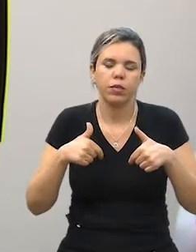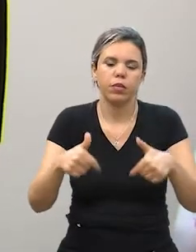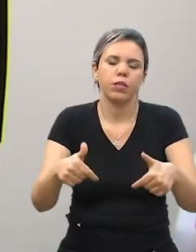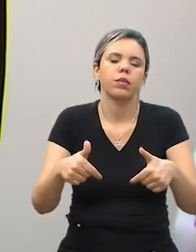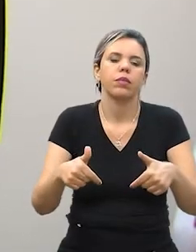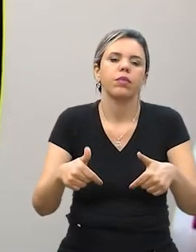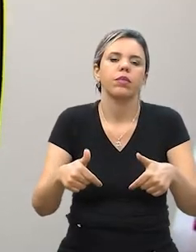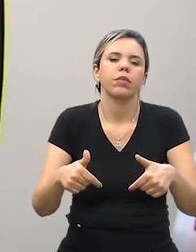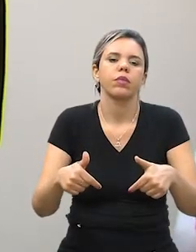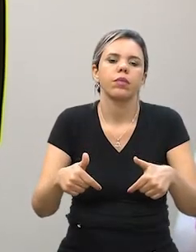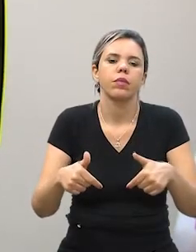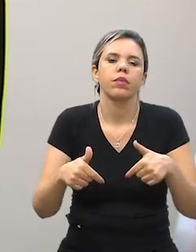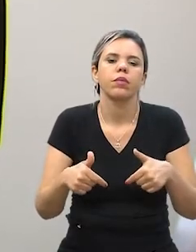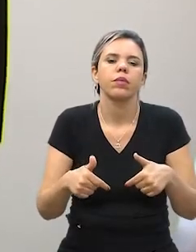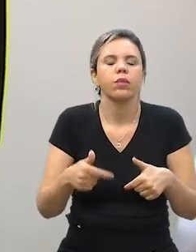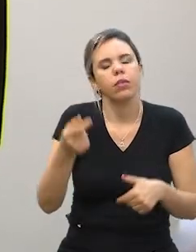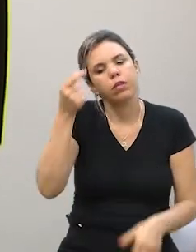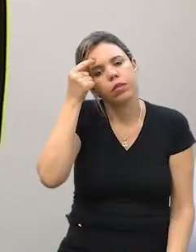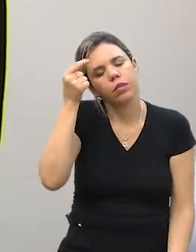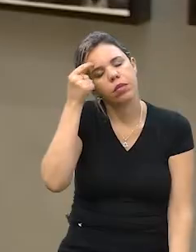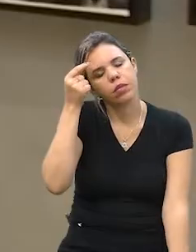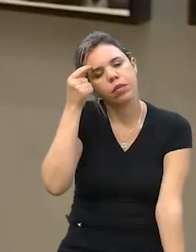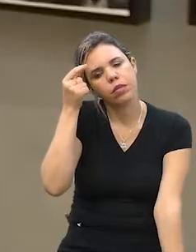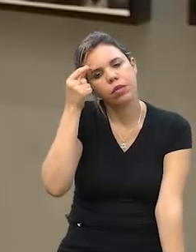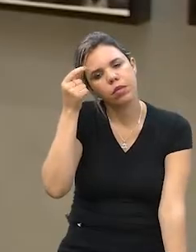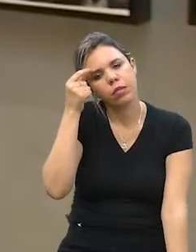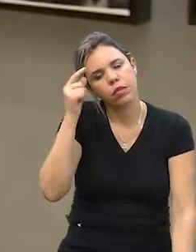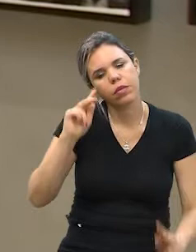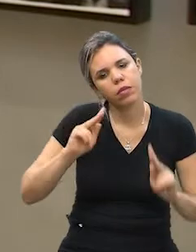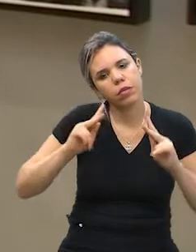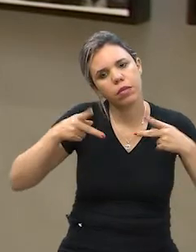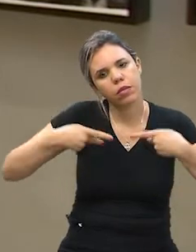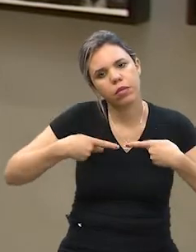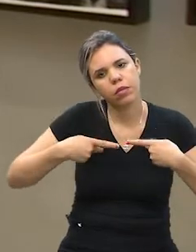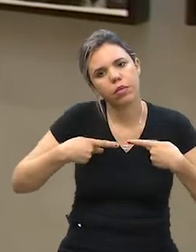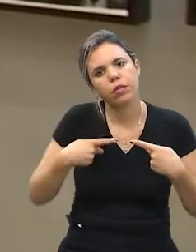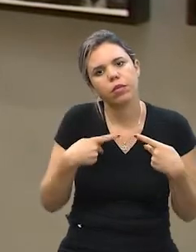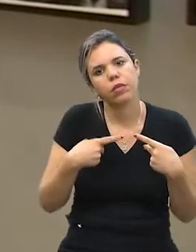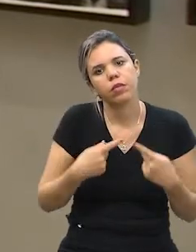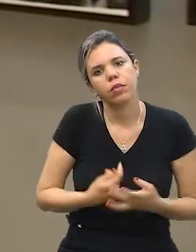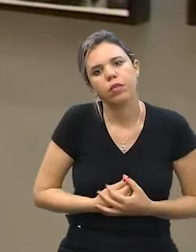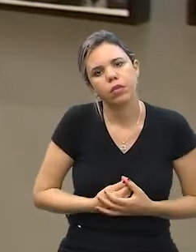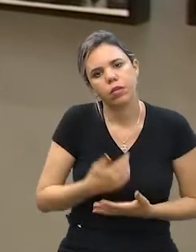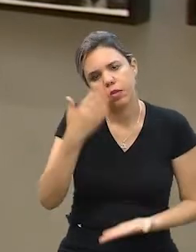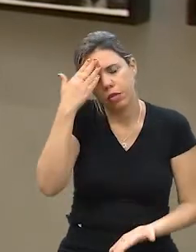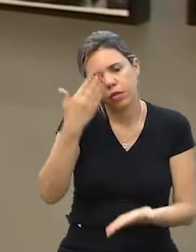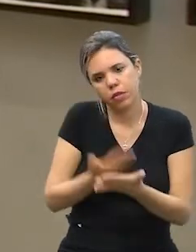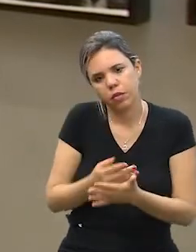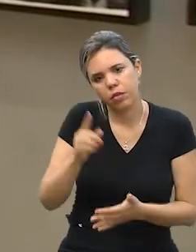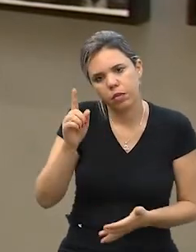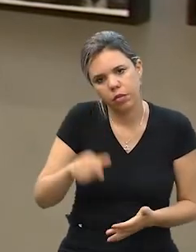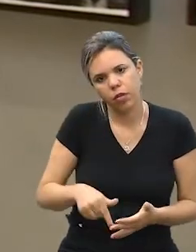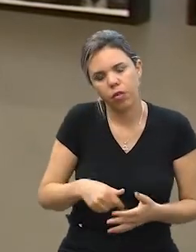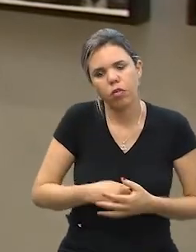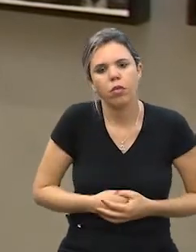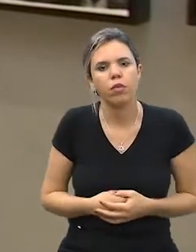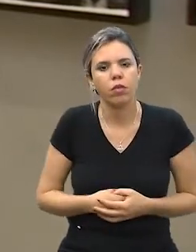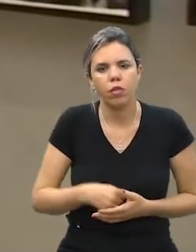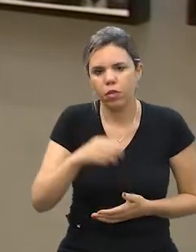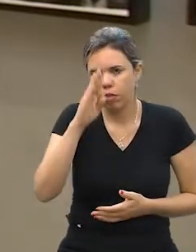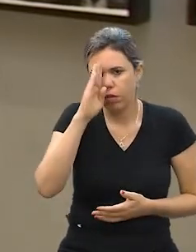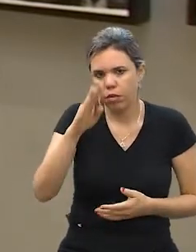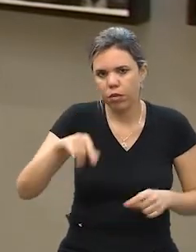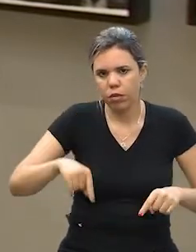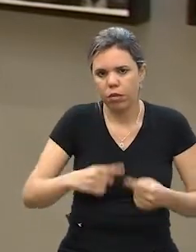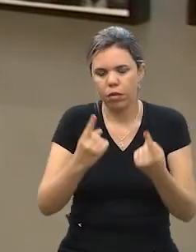atitude e uma consciência de humanização. Eu acredito que esse é um dos